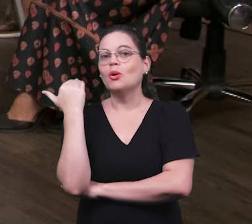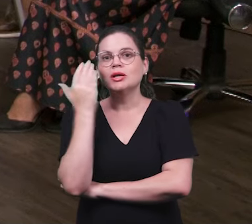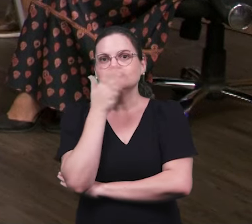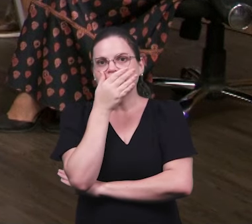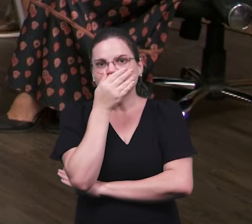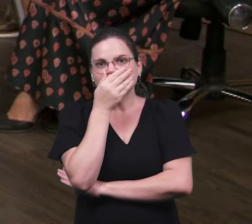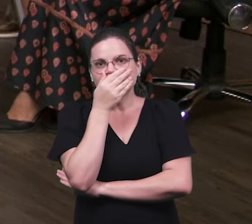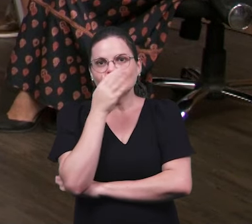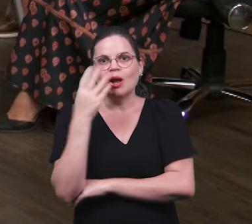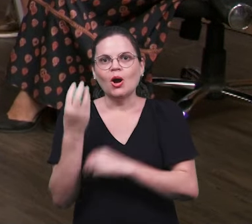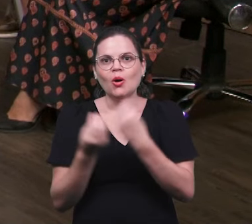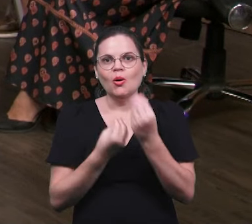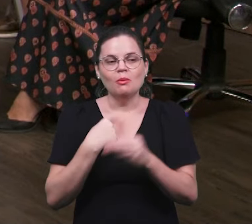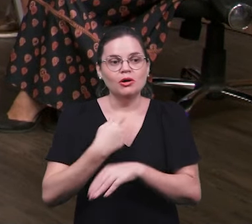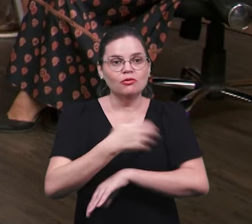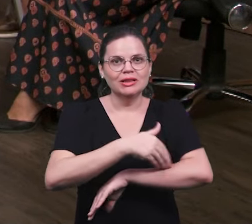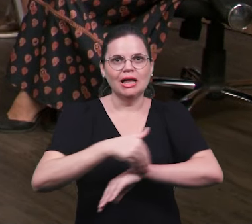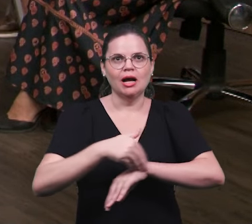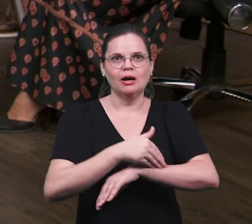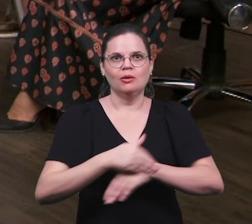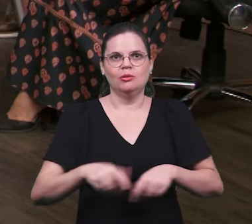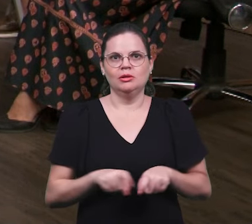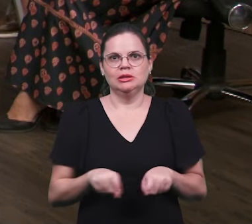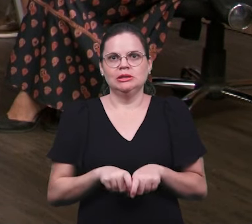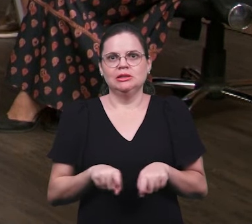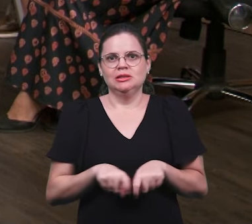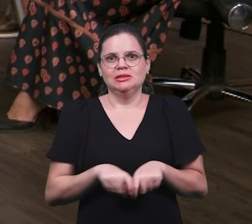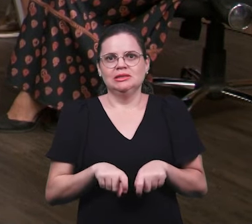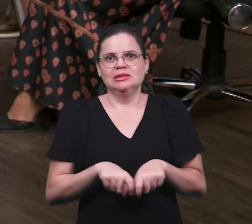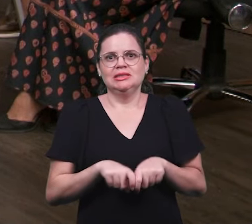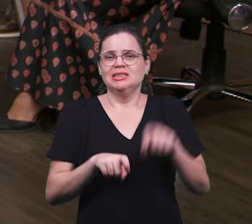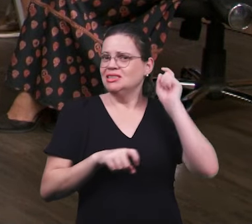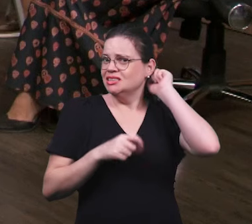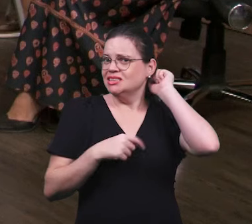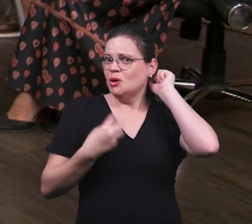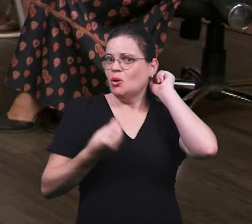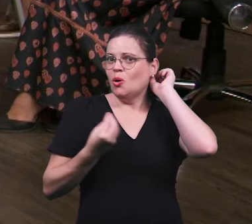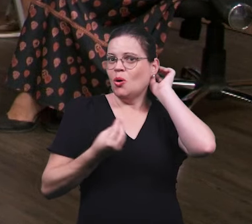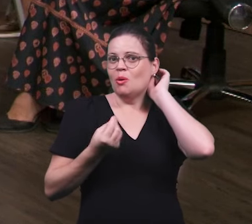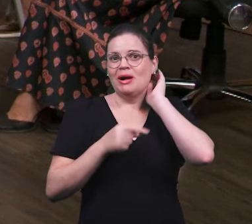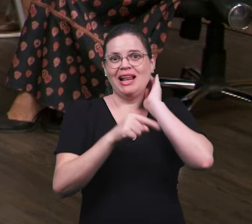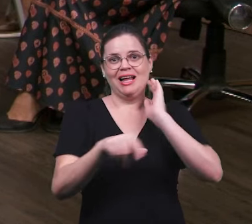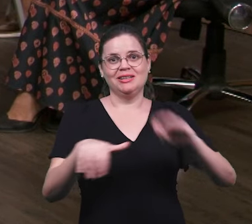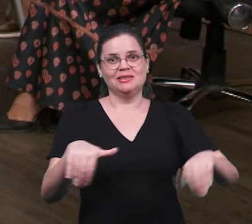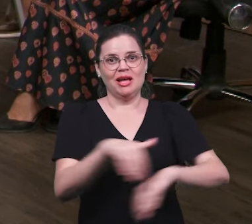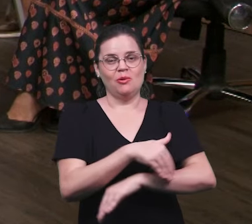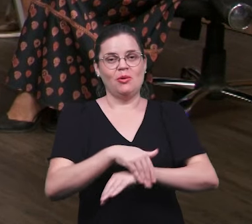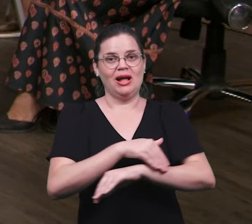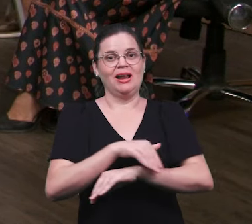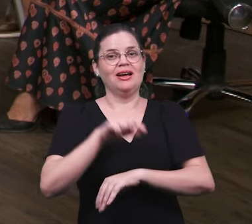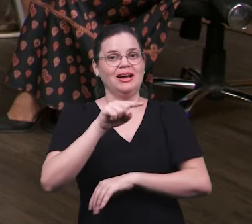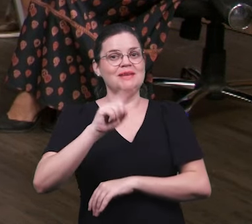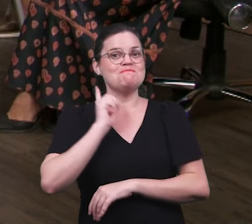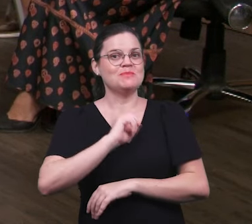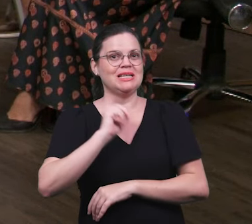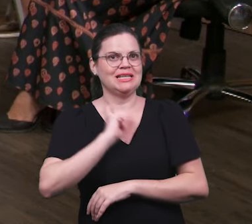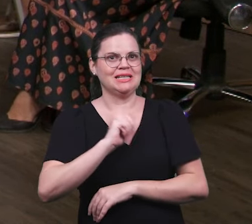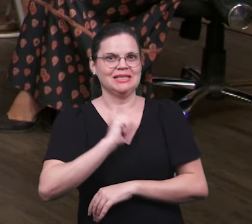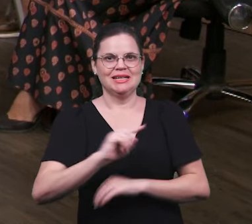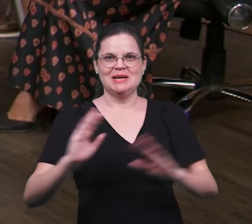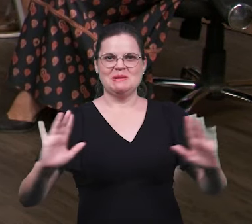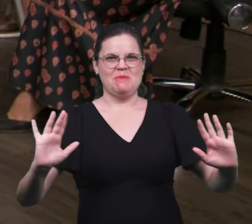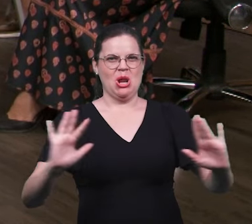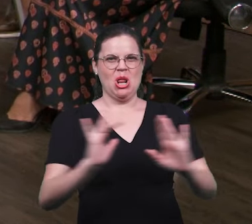eu vou começar? Fui para a rua, lá de Juiz de Fora, que é Minas Gerais, que é o calçadão. E nesse calçadão